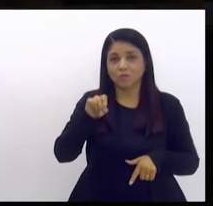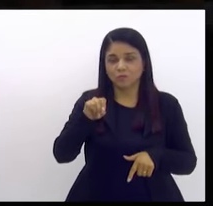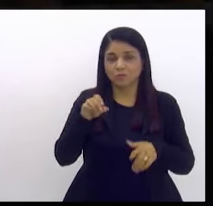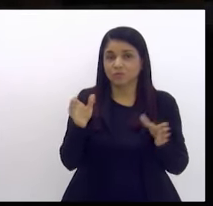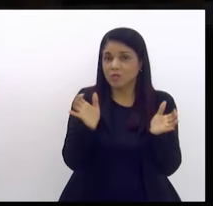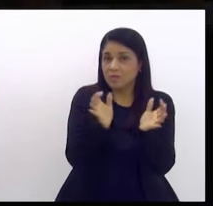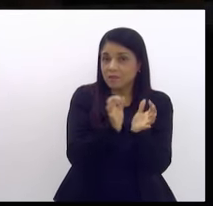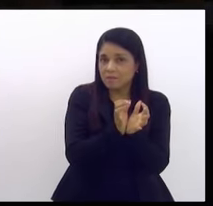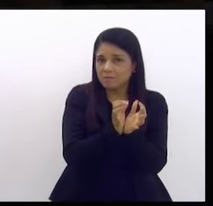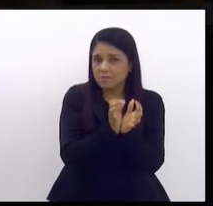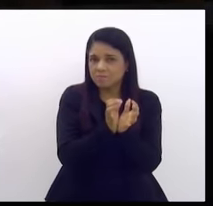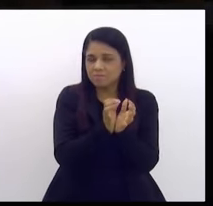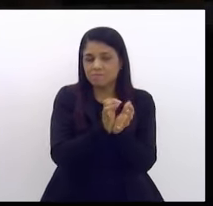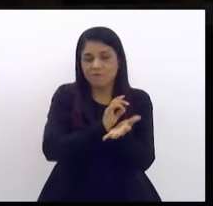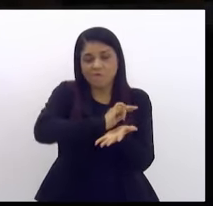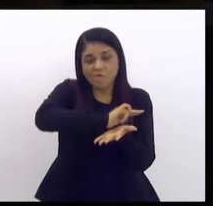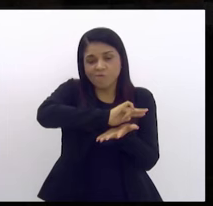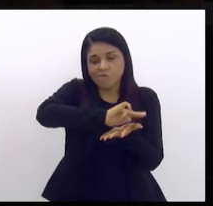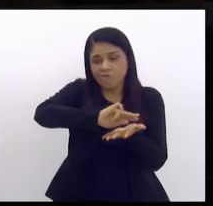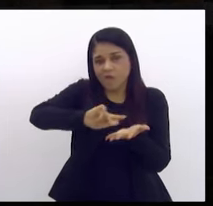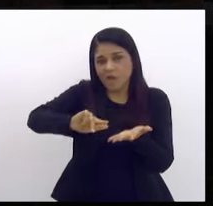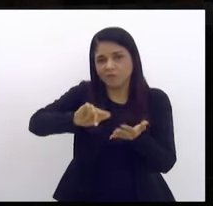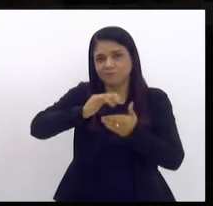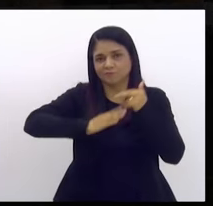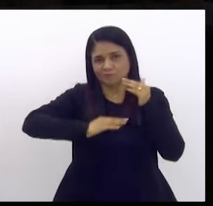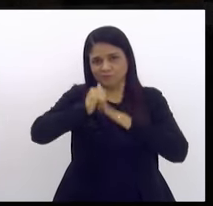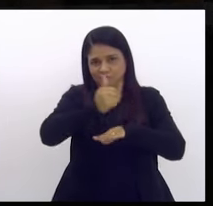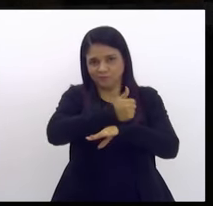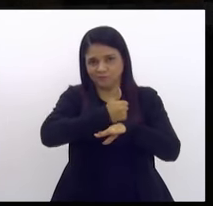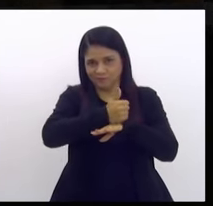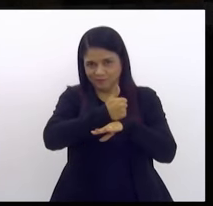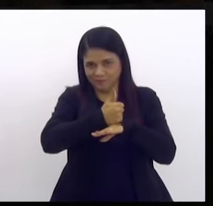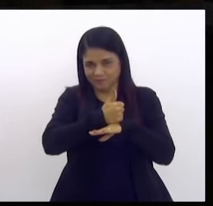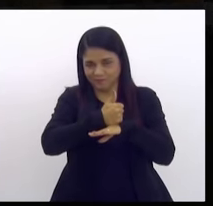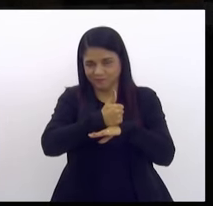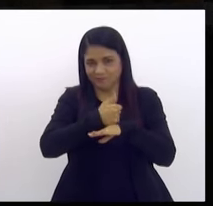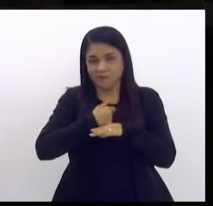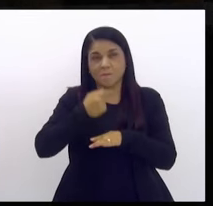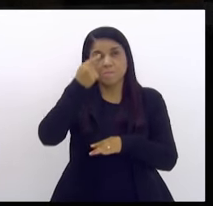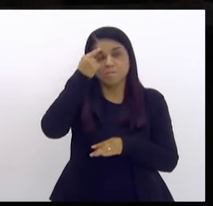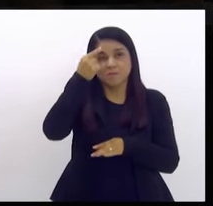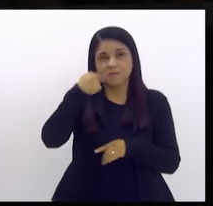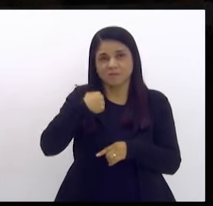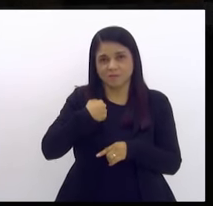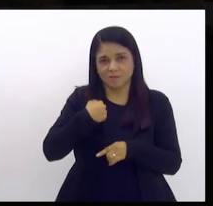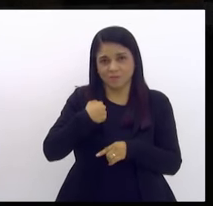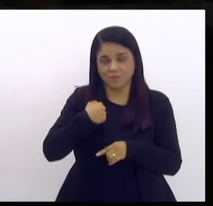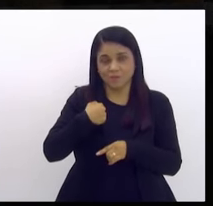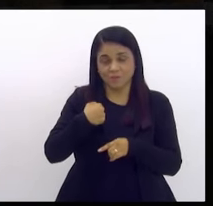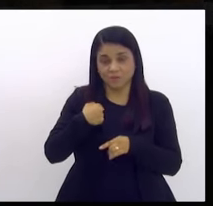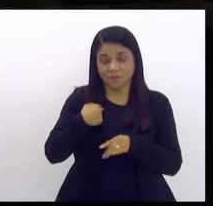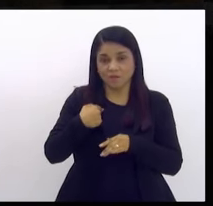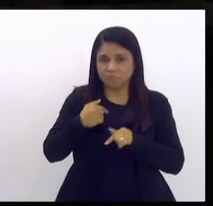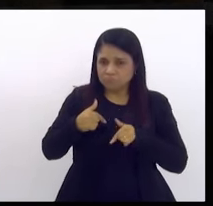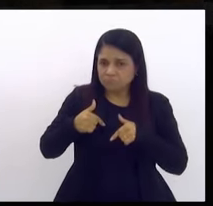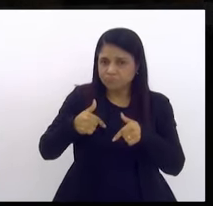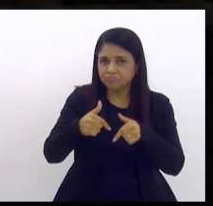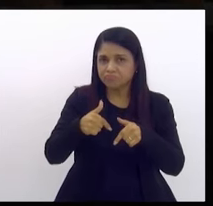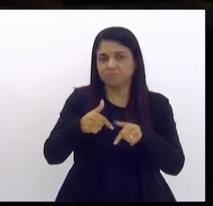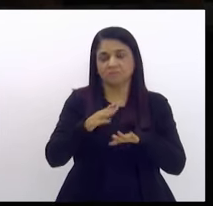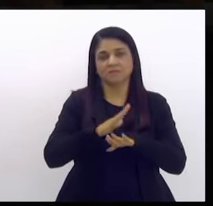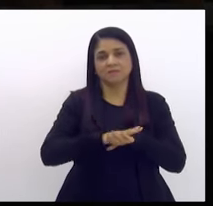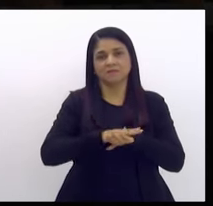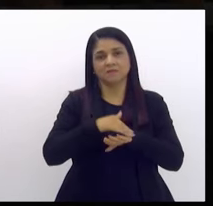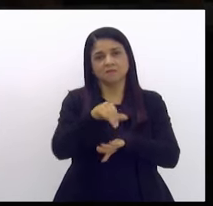equipe multidisciplinar. Imagine que eu tivesse na atividade de engenheiro, deputada,